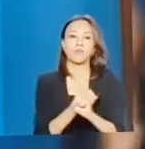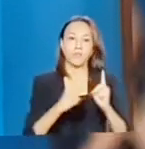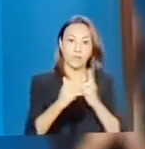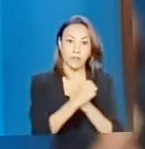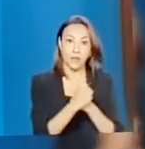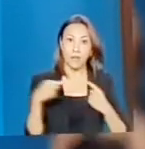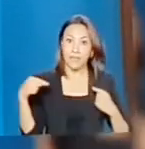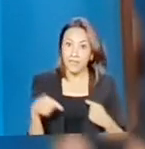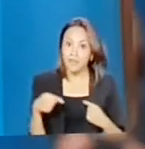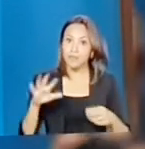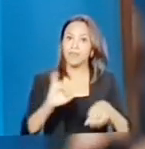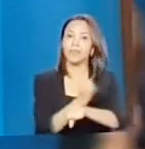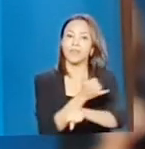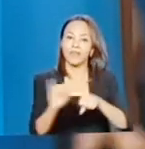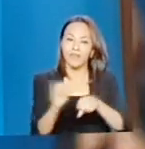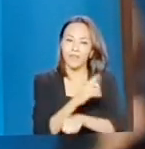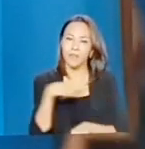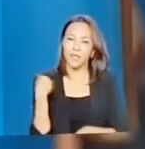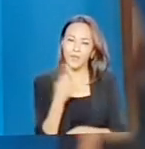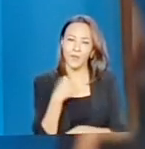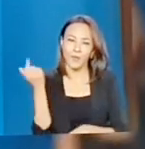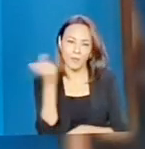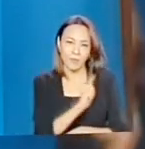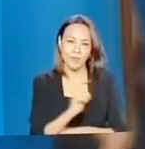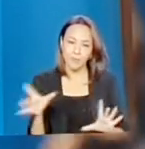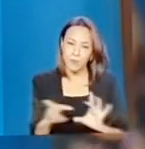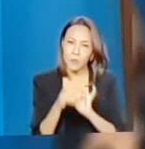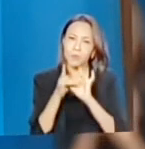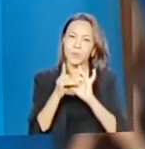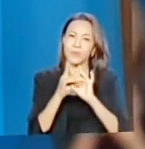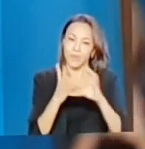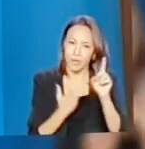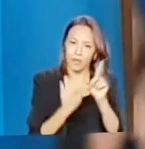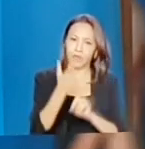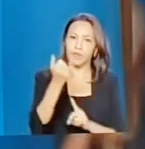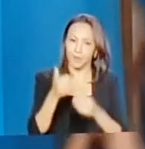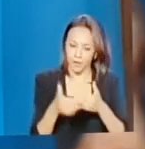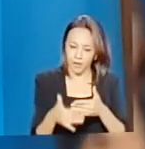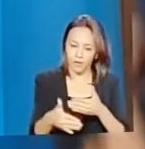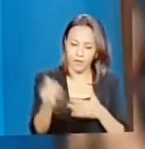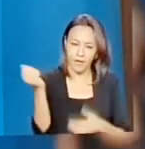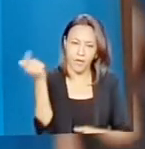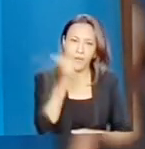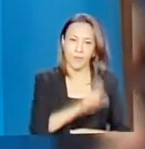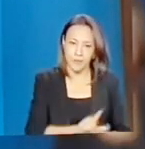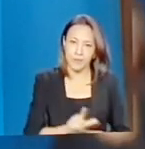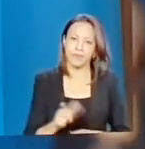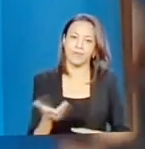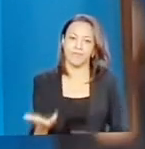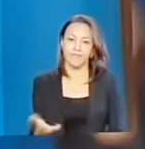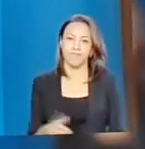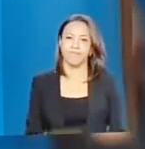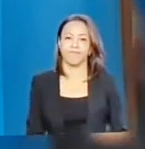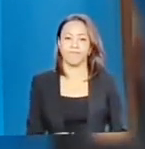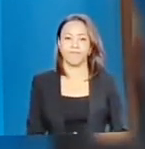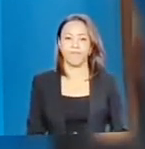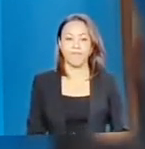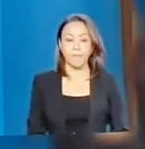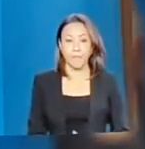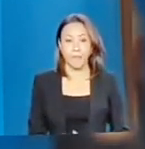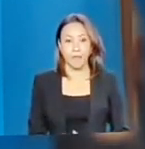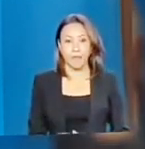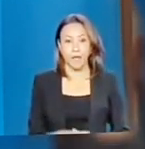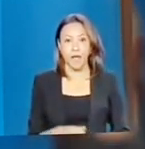nos unirmos rumo à vitória que virá, a nossa vitória final. Enquanto